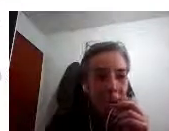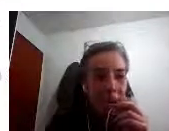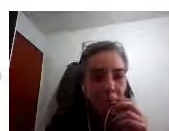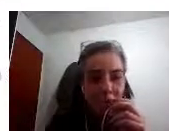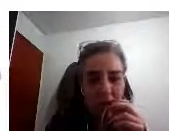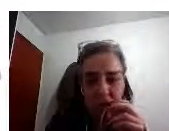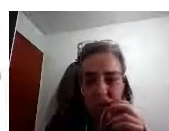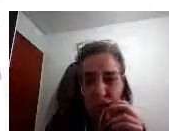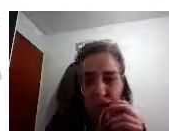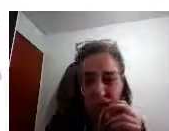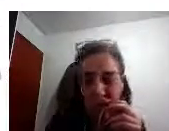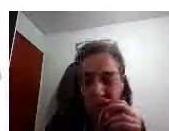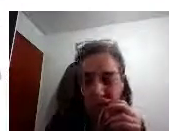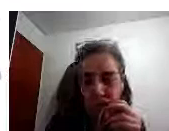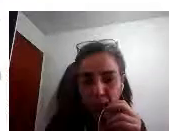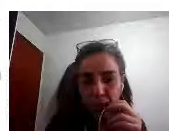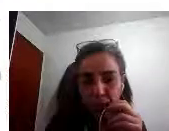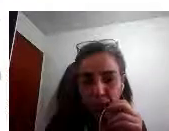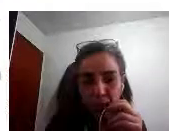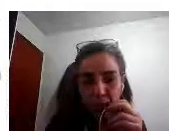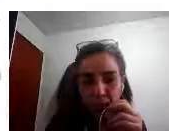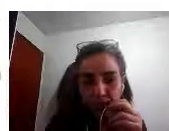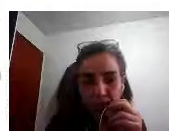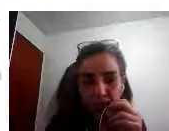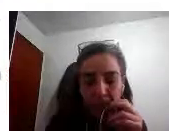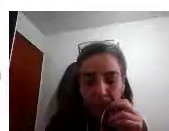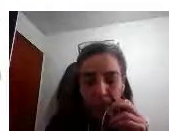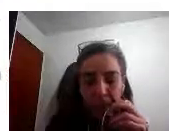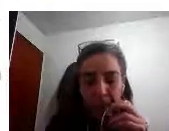que logo, logo a gente possa ir estar todo mundo junto